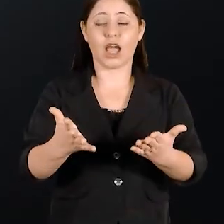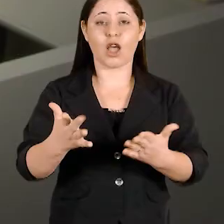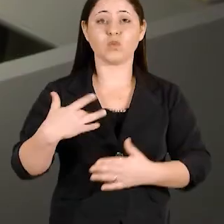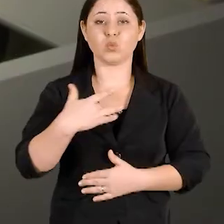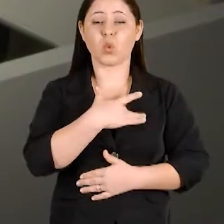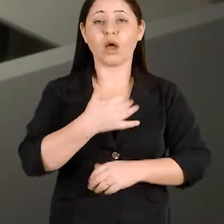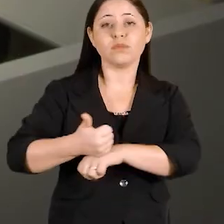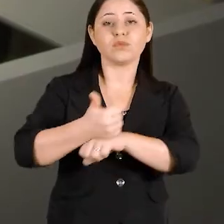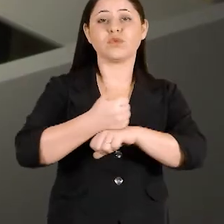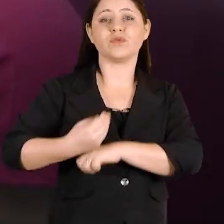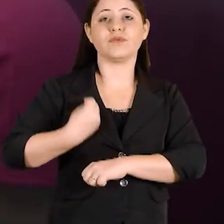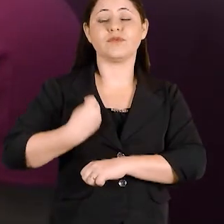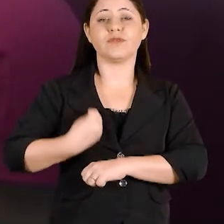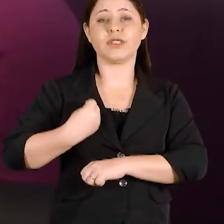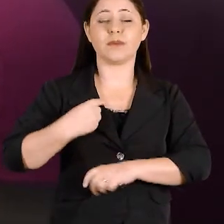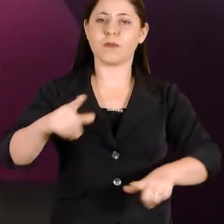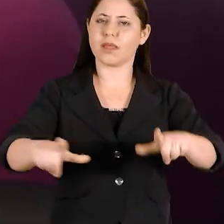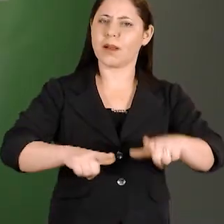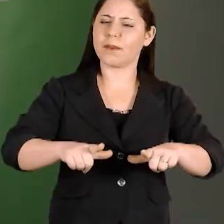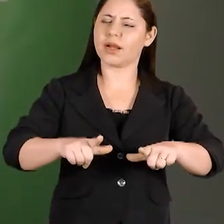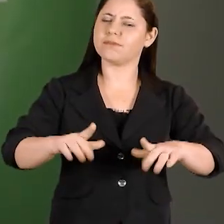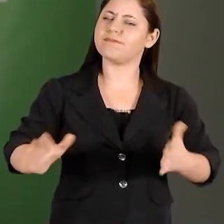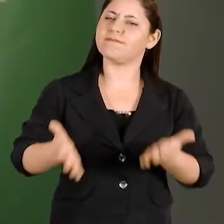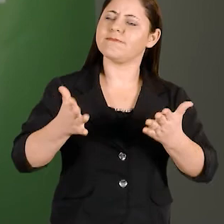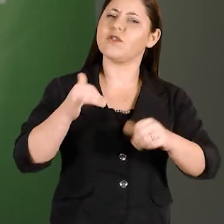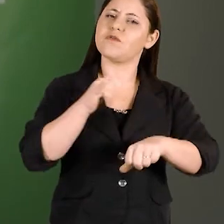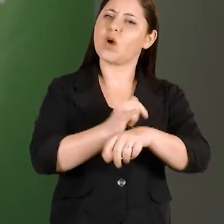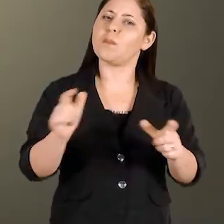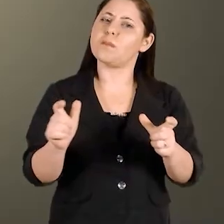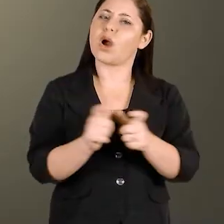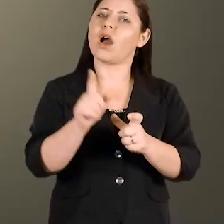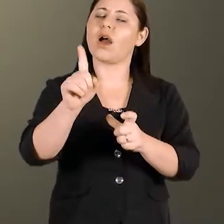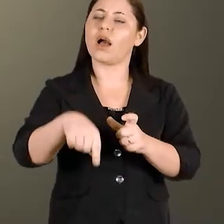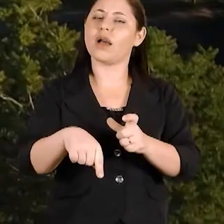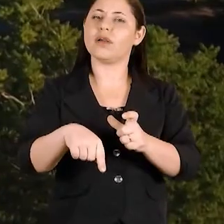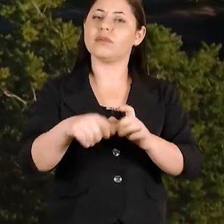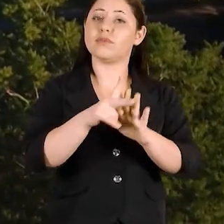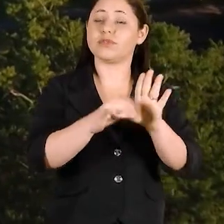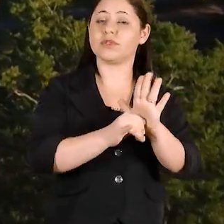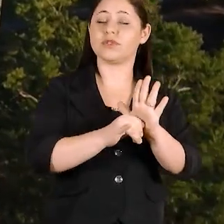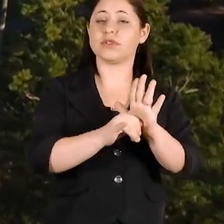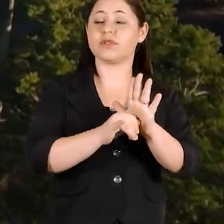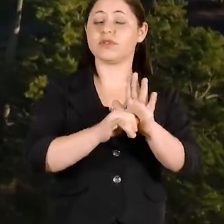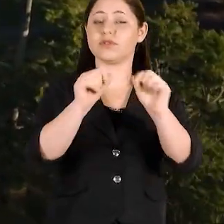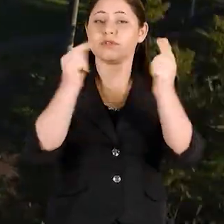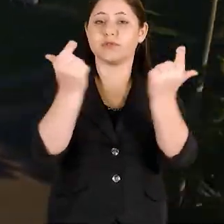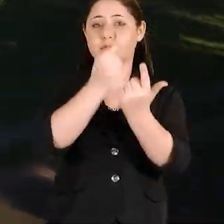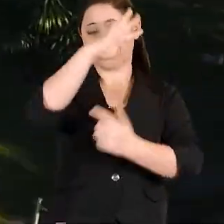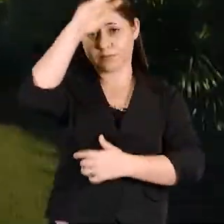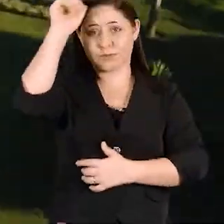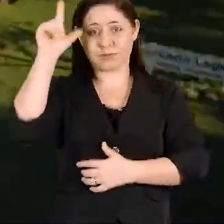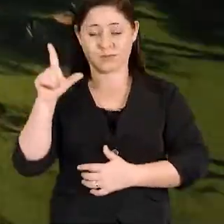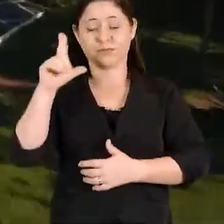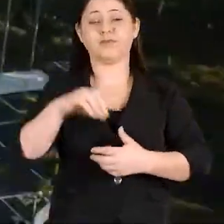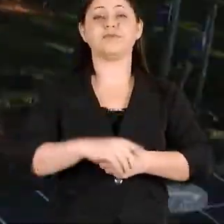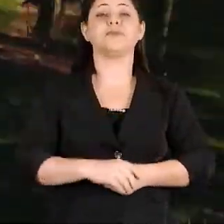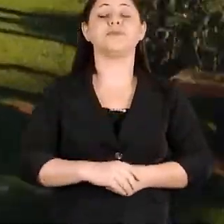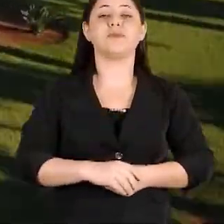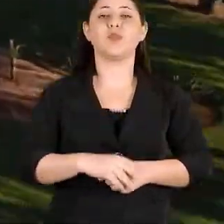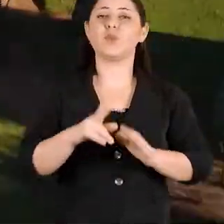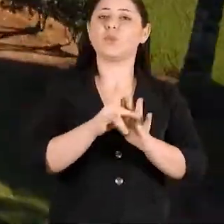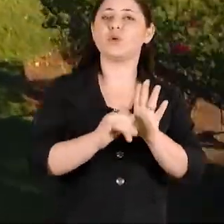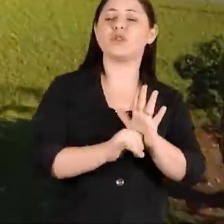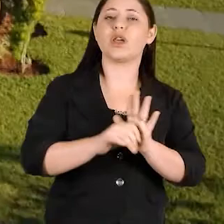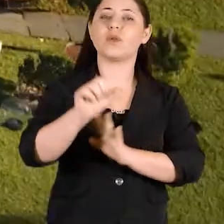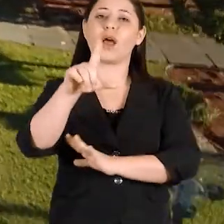Garantir qualidade de vida aos servidores para trabalharem motivados e faltarem menos é uma das bandeiras da Assembleia Legislativa de Mato Grosso